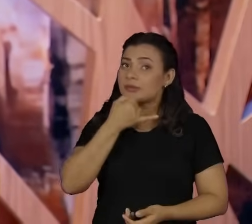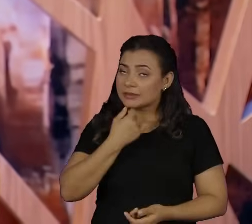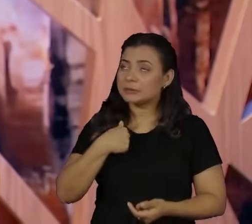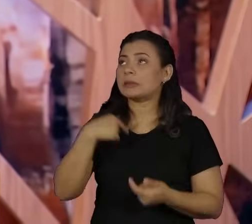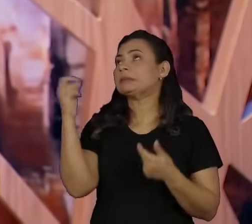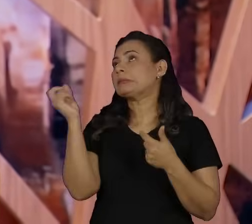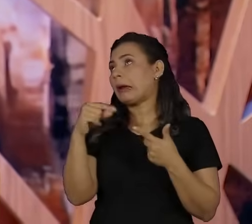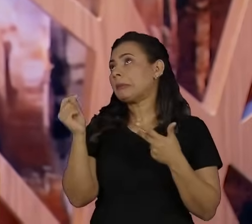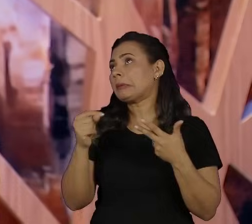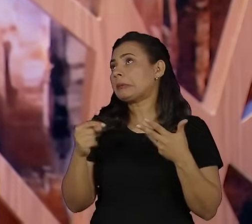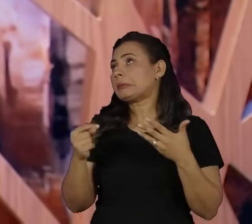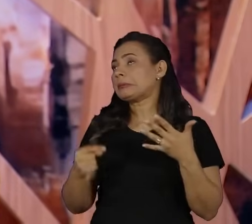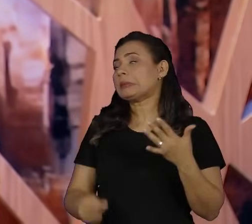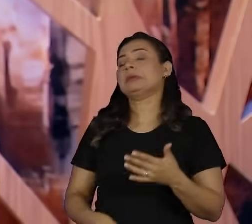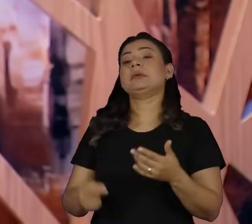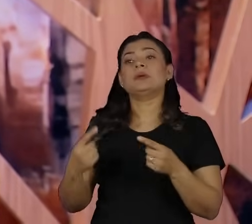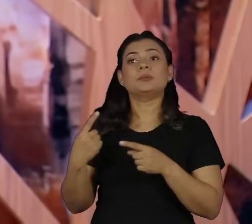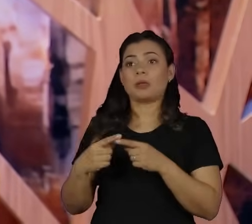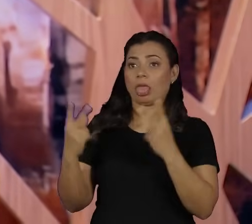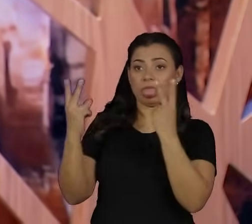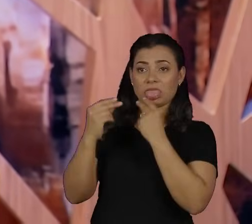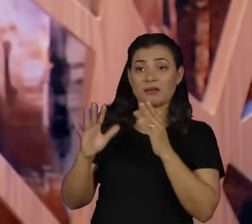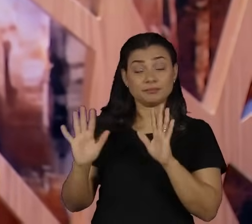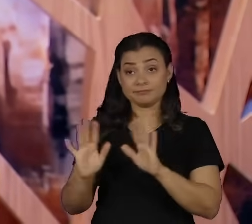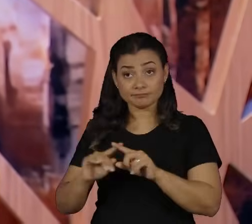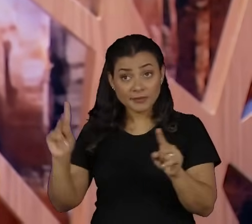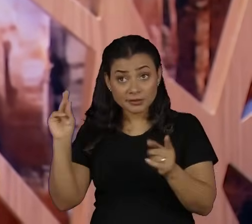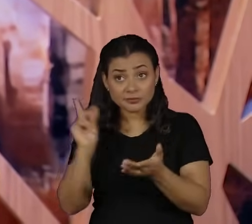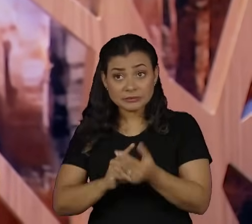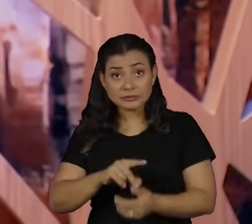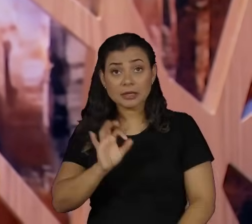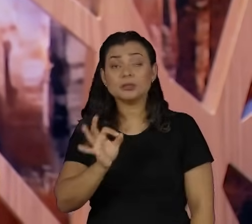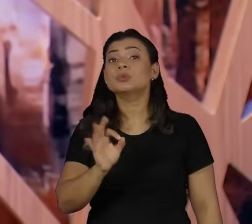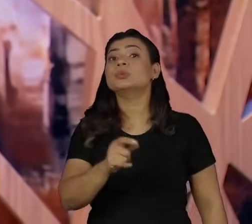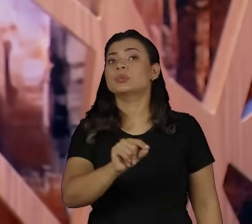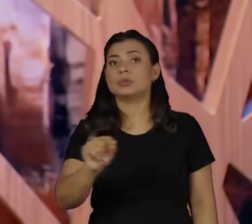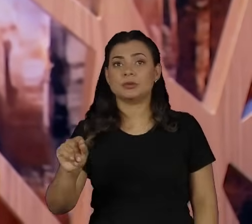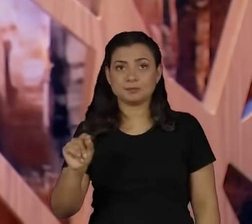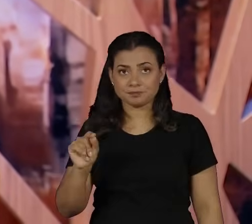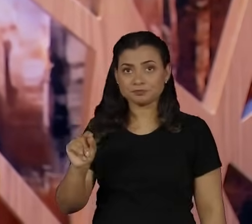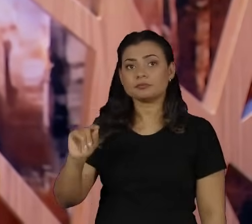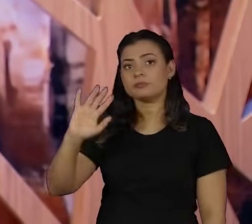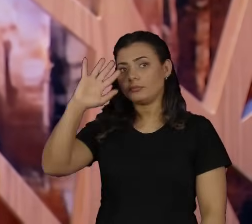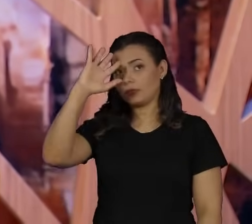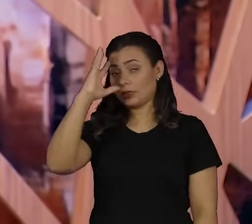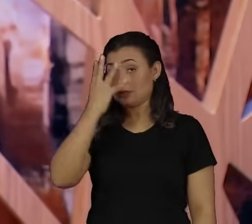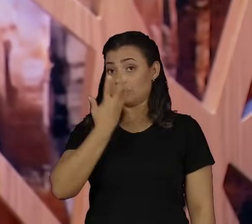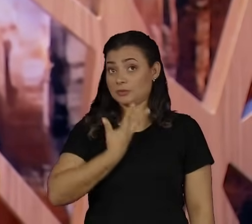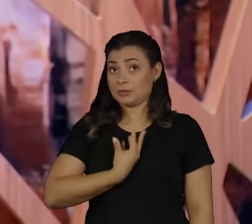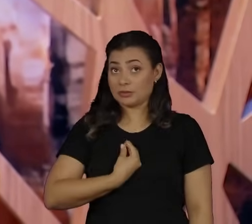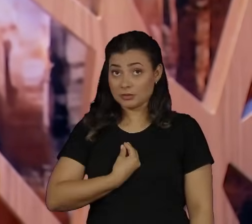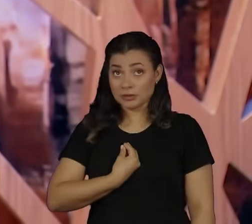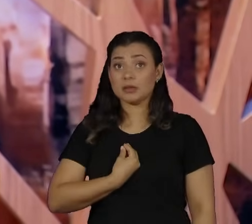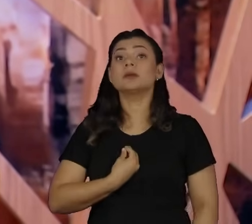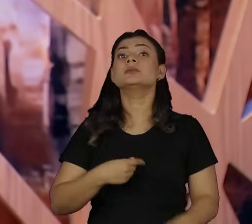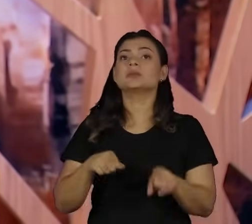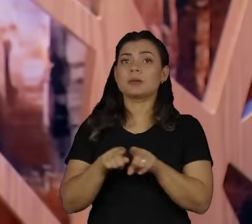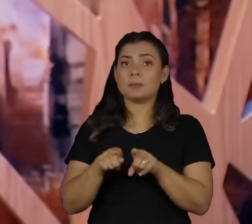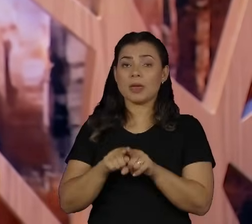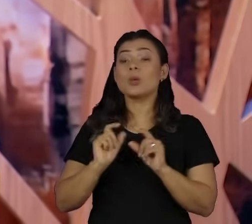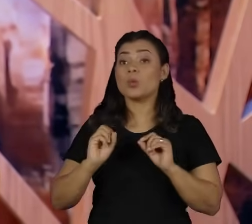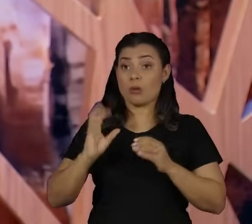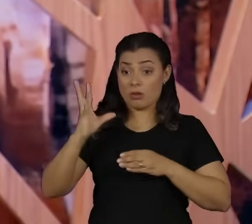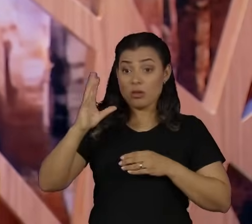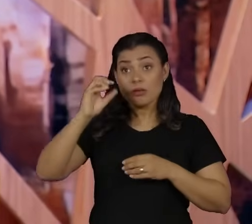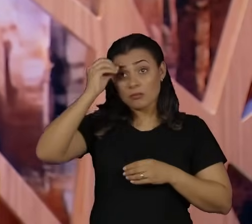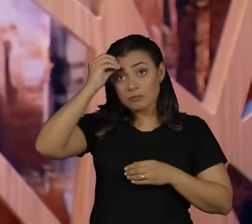não falta, né. O que eu posso dizer, assim, é que toda a espiritualidade, o próprio esoterismo, ele trabalha